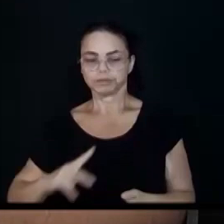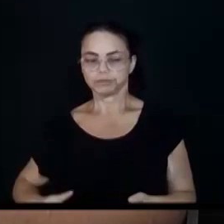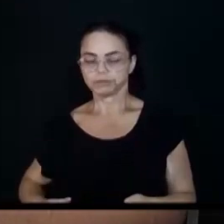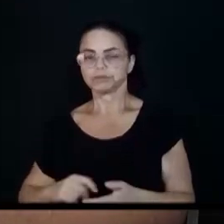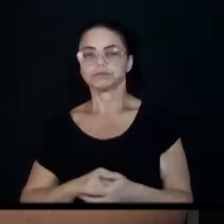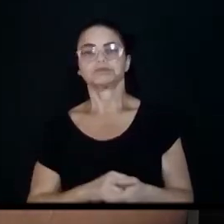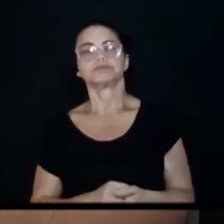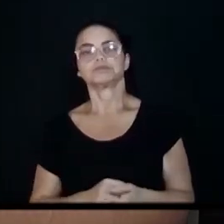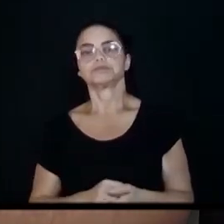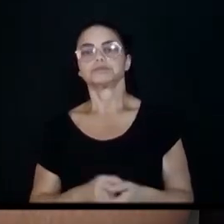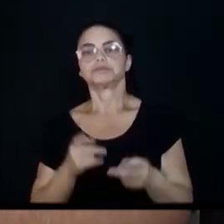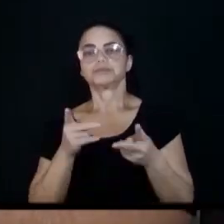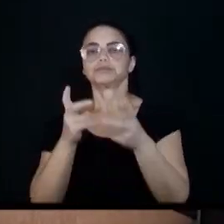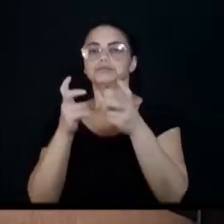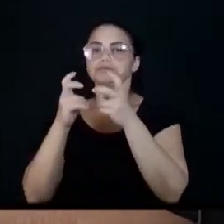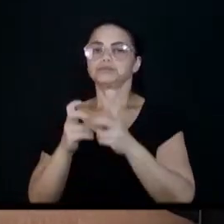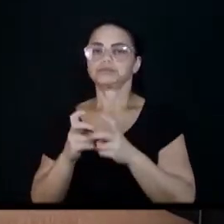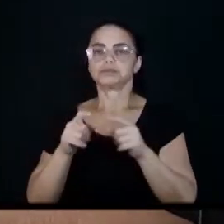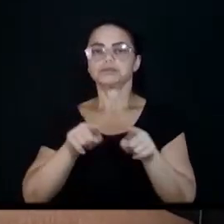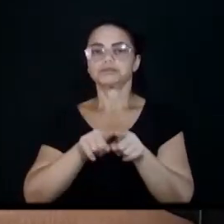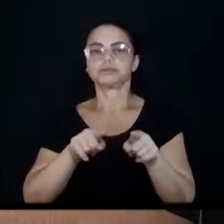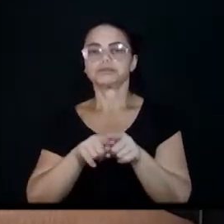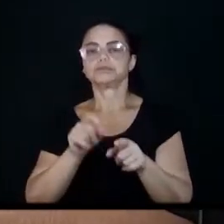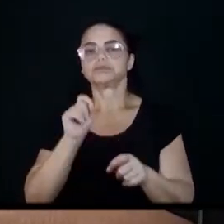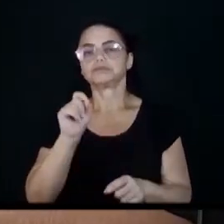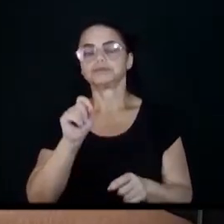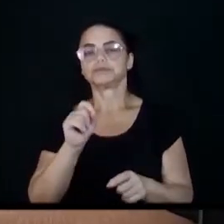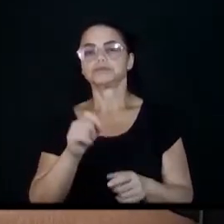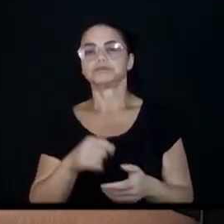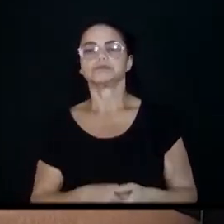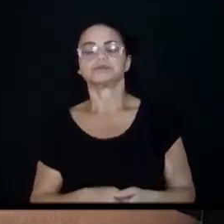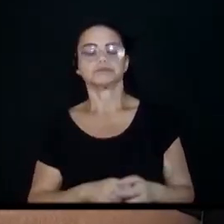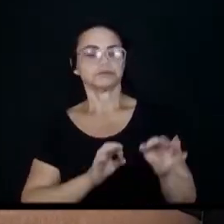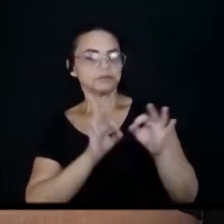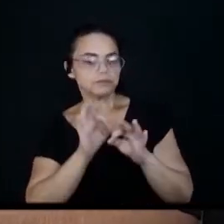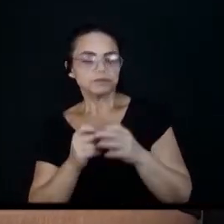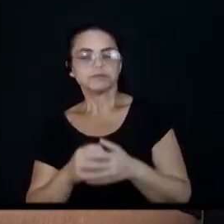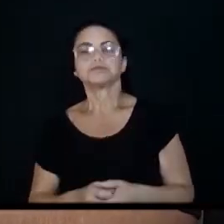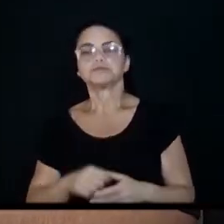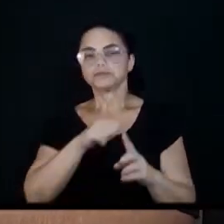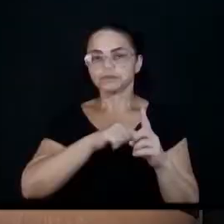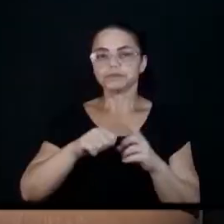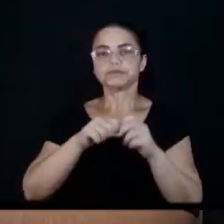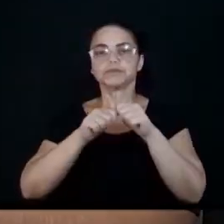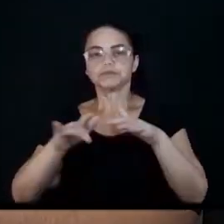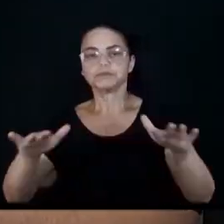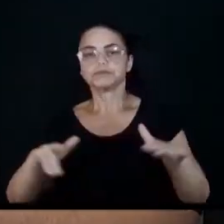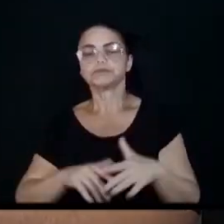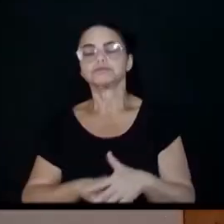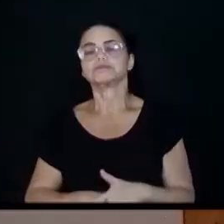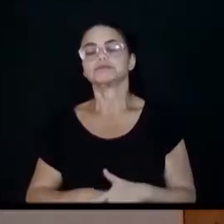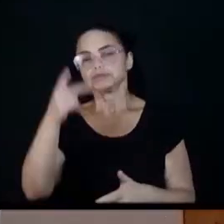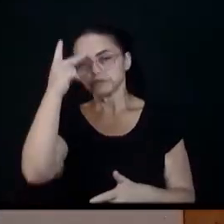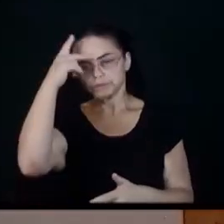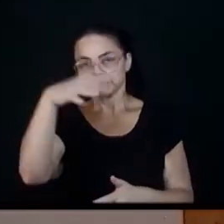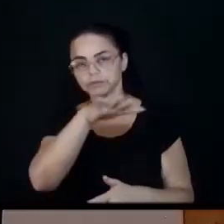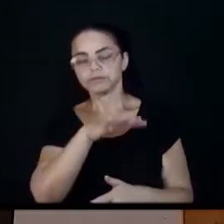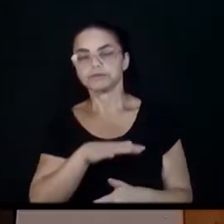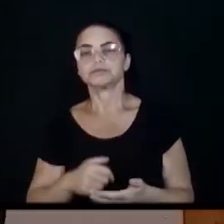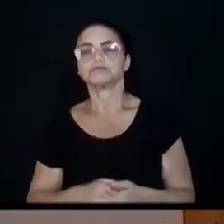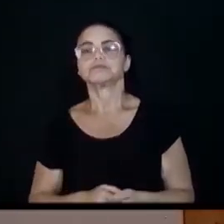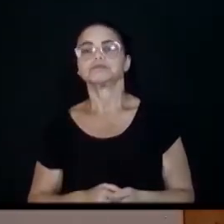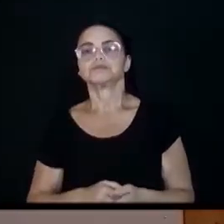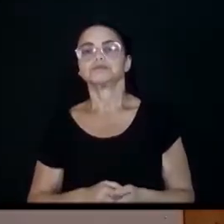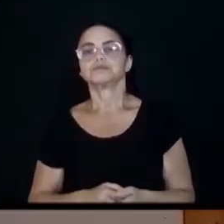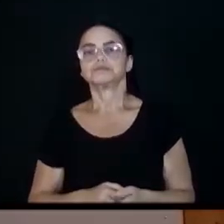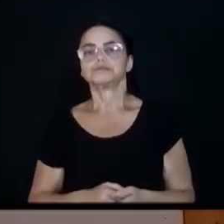reconhecimento também, né, de quem foi cria de um projeto social e estender esse conhecimento para os demais? Acaba sendo um resultado